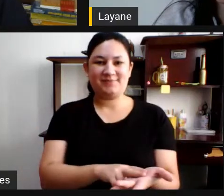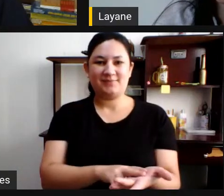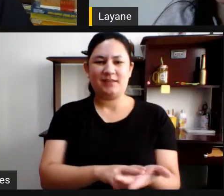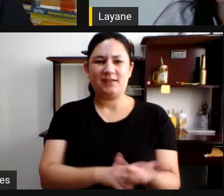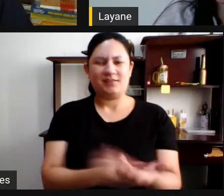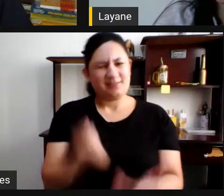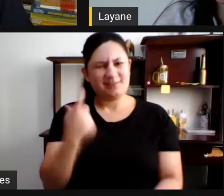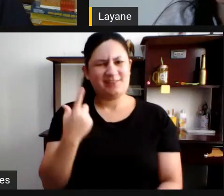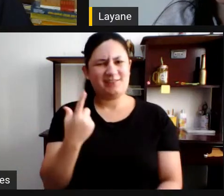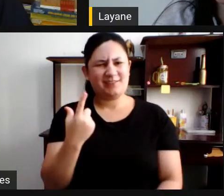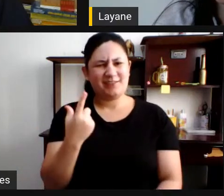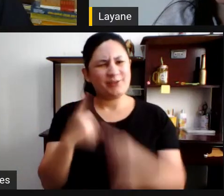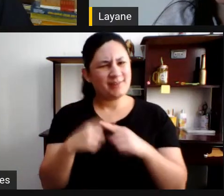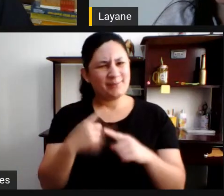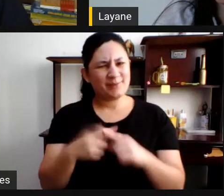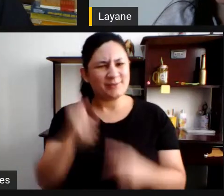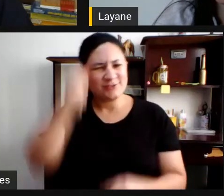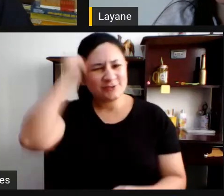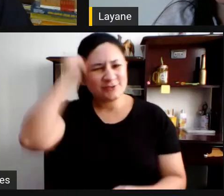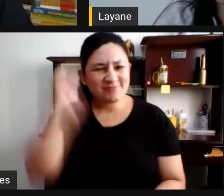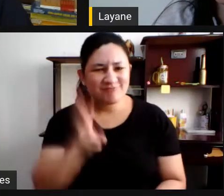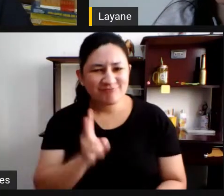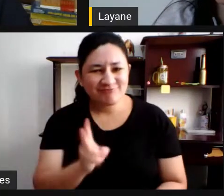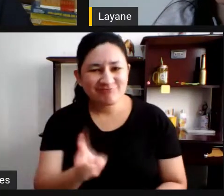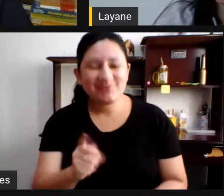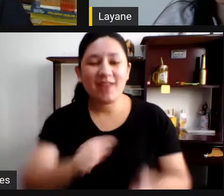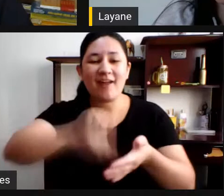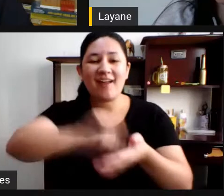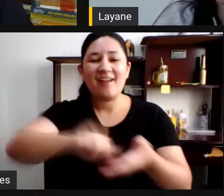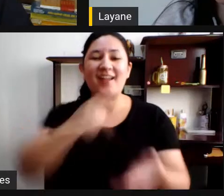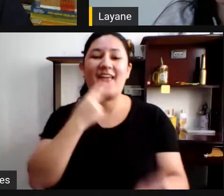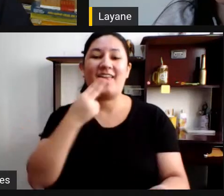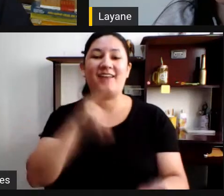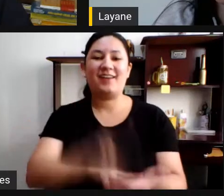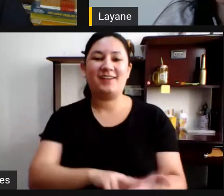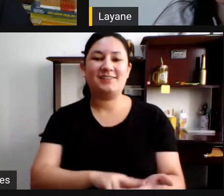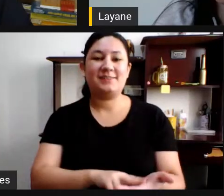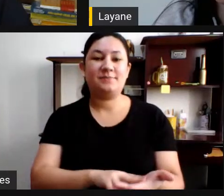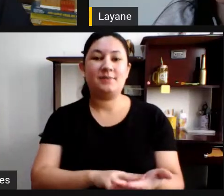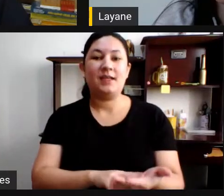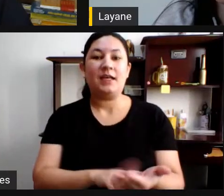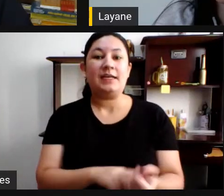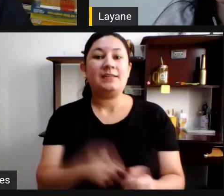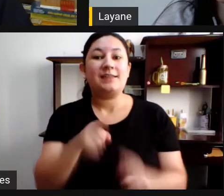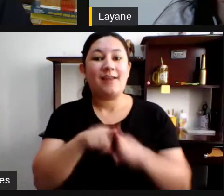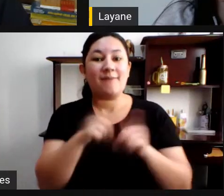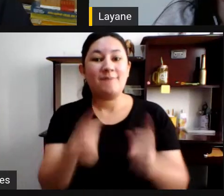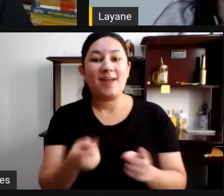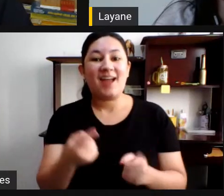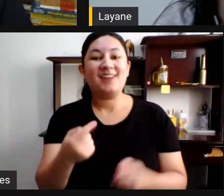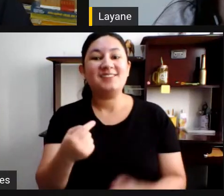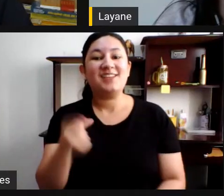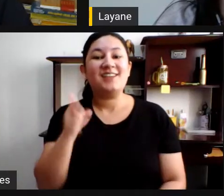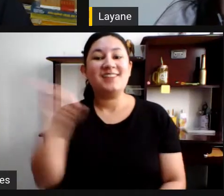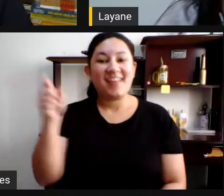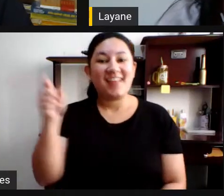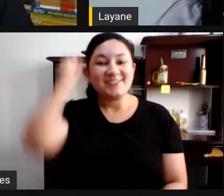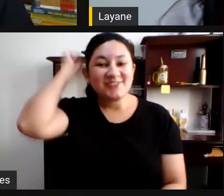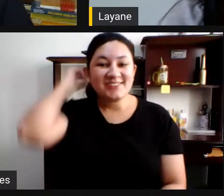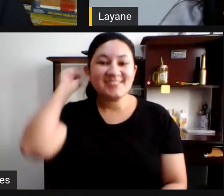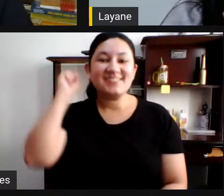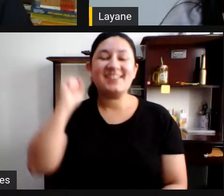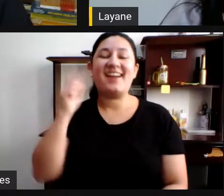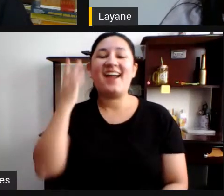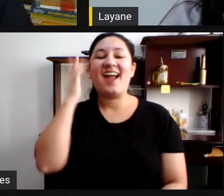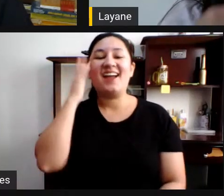escreve muitas cartas mas quando ele se refere a epistolofobia é justamente porque ele acha que ele escreve menos do que deveria que ele